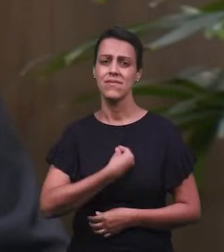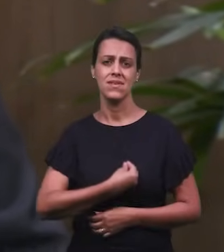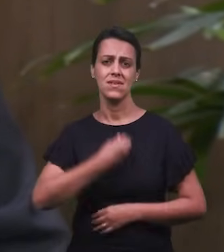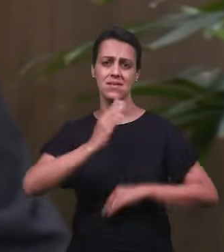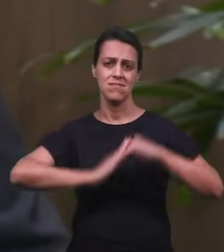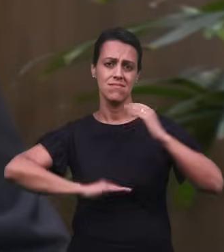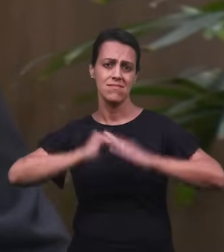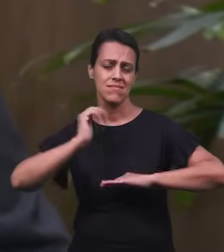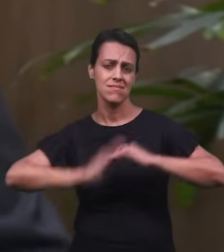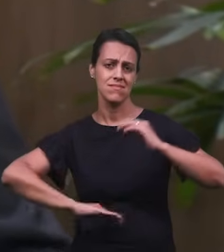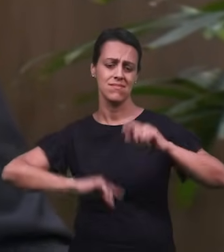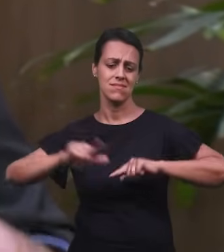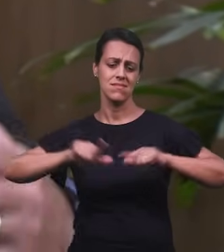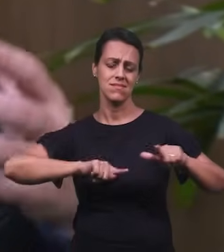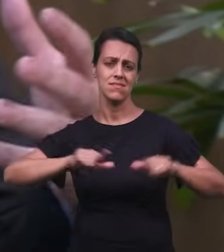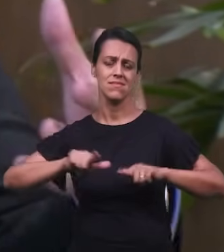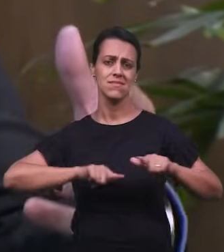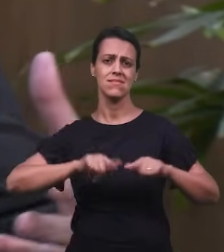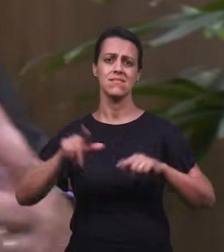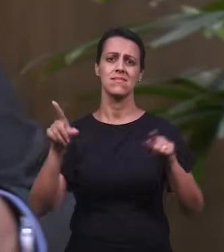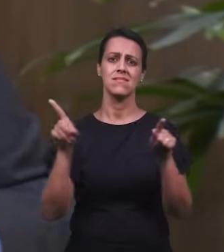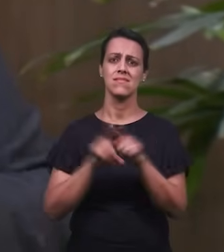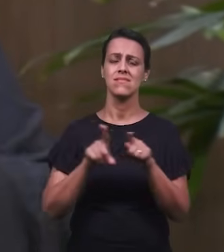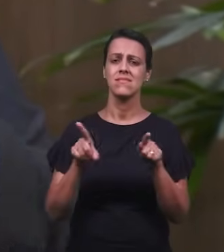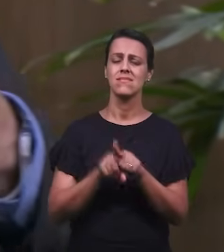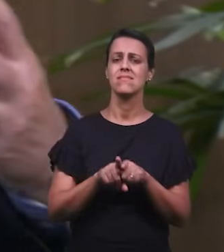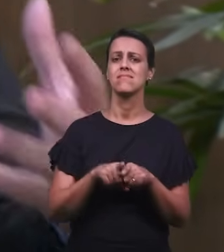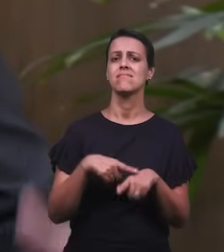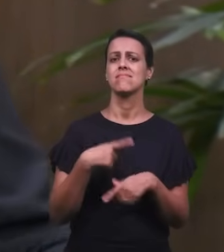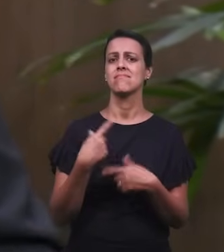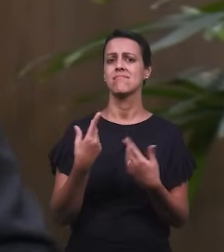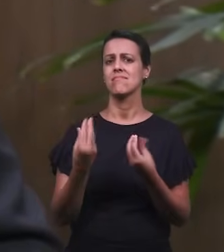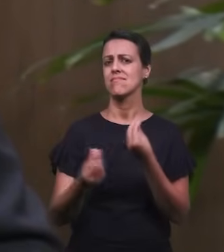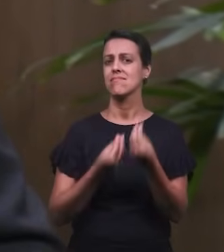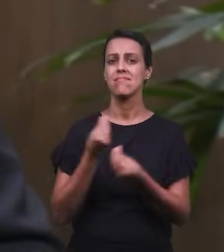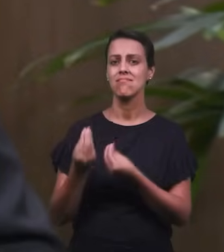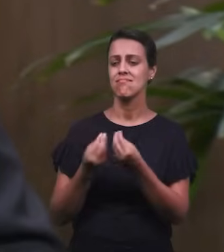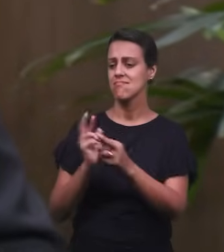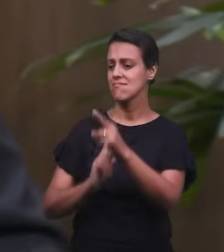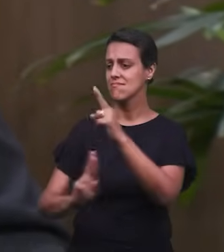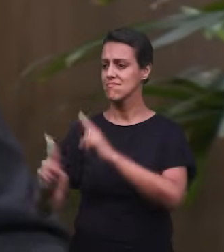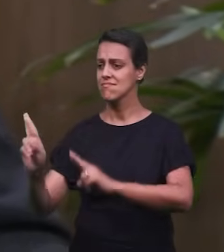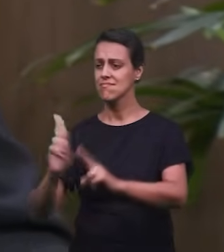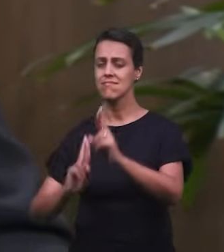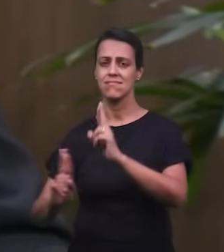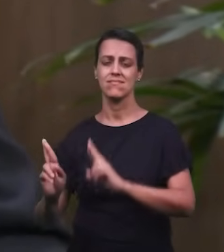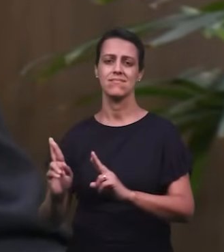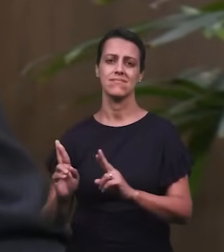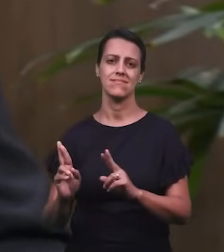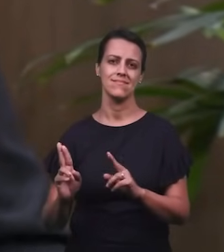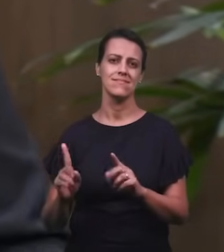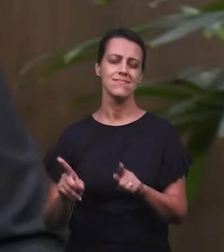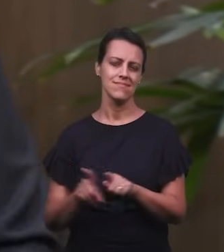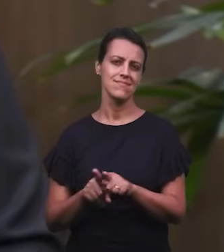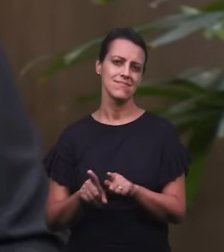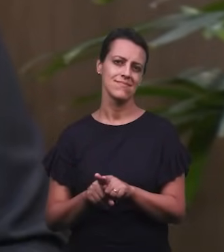profissional, direcionamento em relação a como se relacionar com outras pessoas, e aquilo